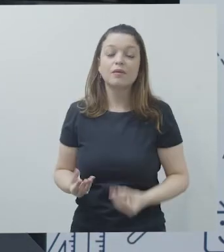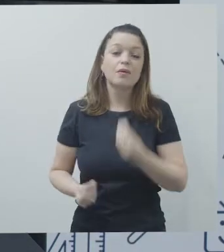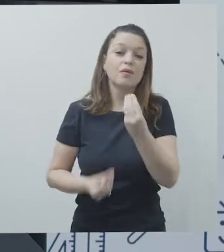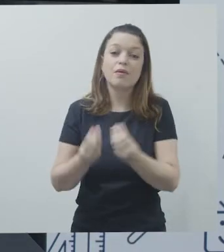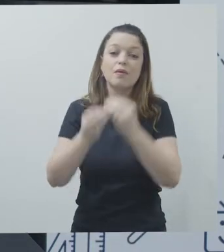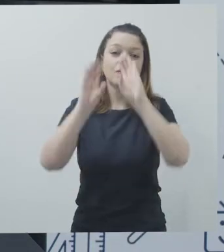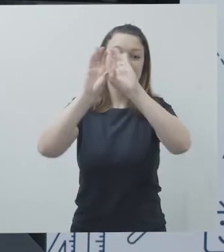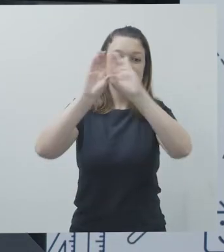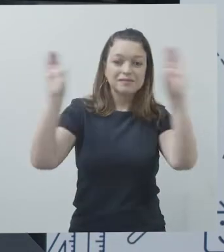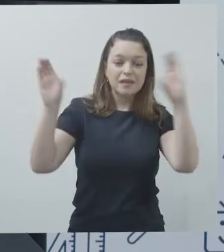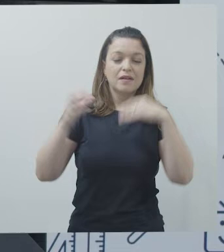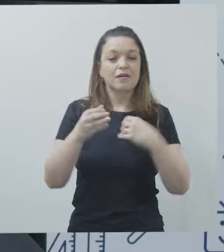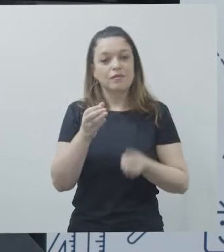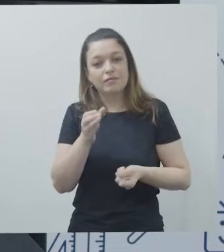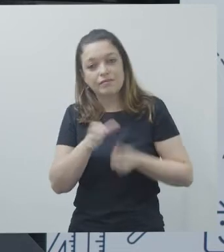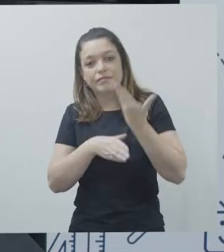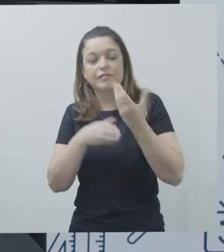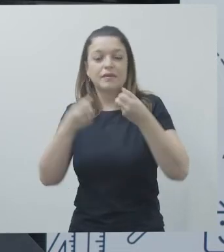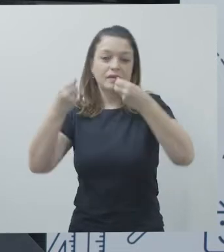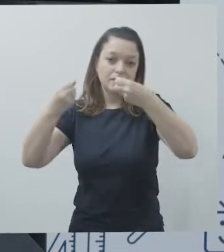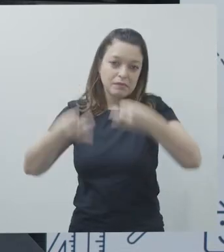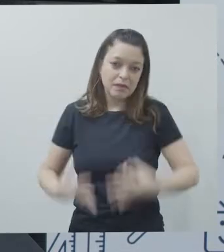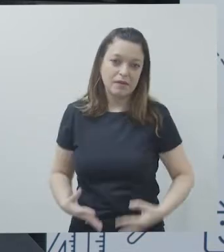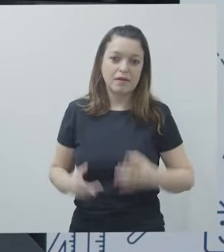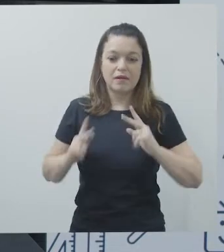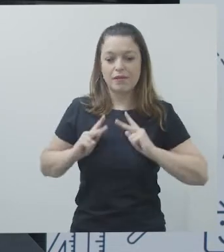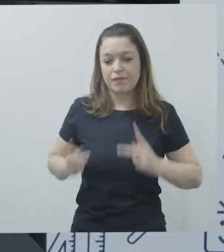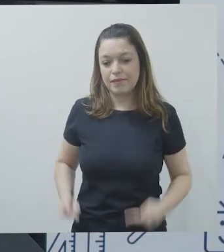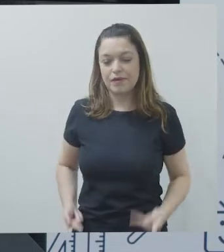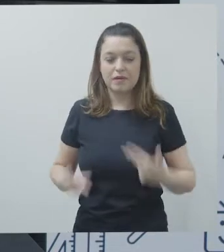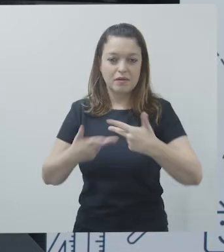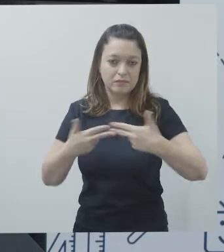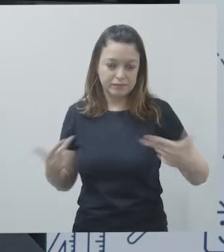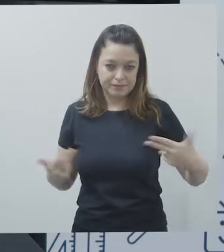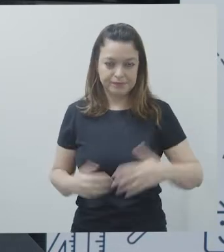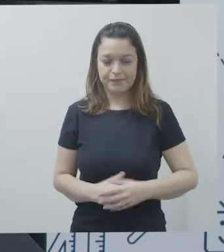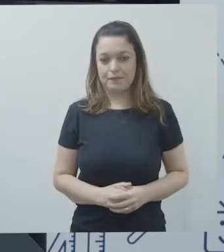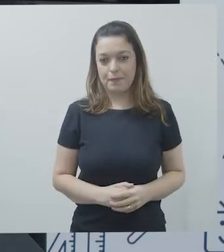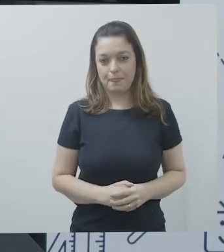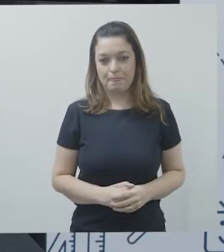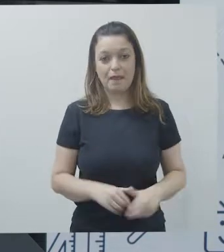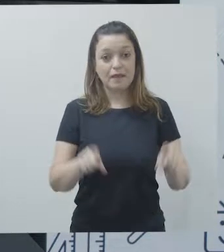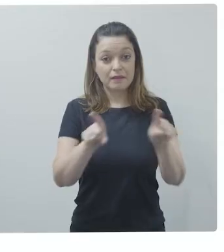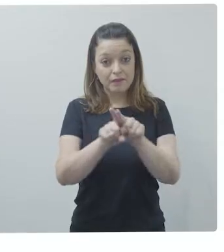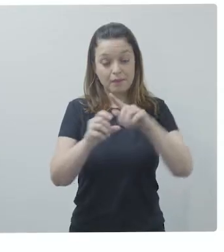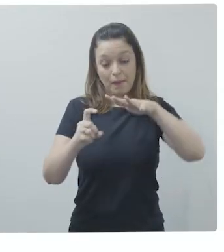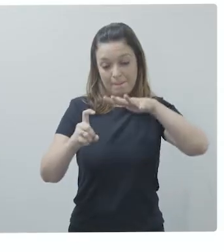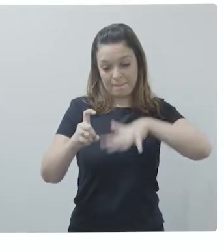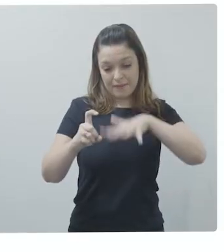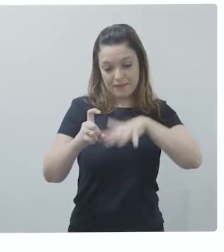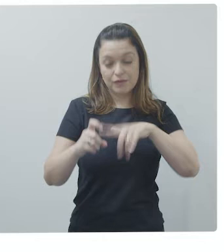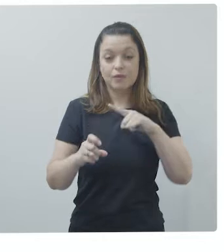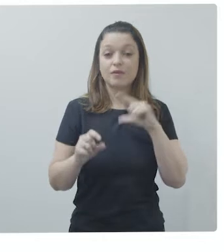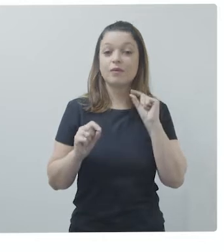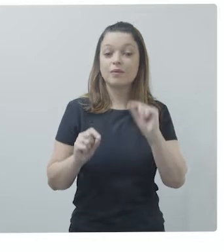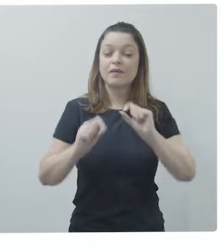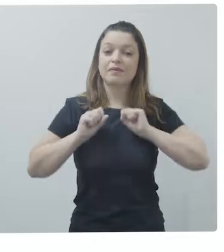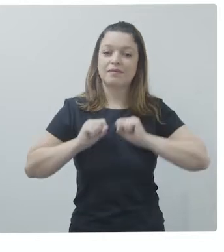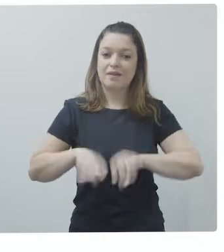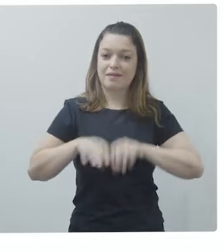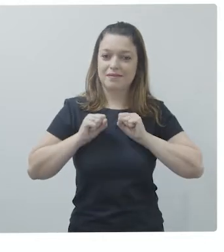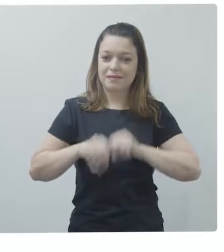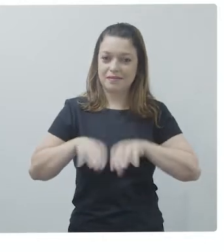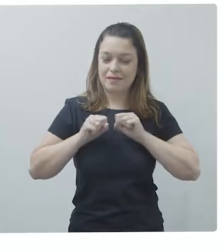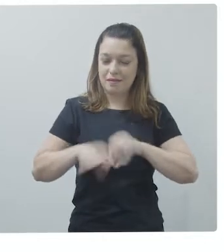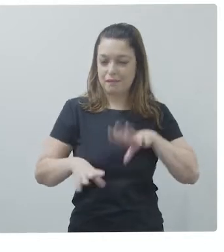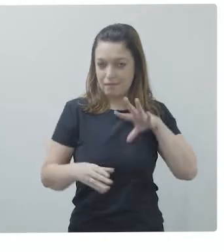céu, como surgiu a terra e assim por diante. Depois nós temos o quê? A ideia de ensinamento, traz ali